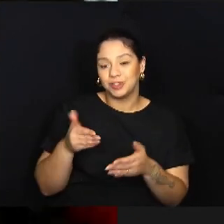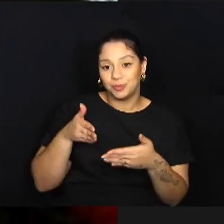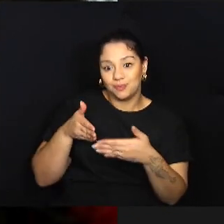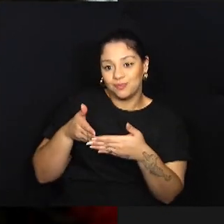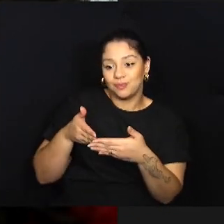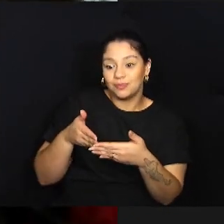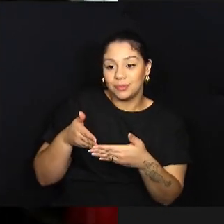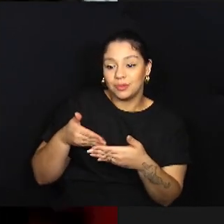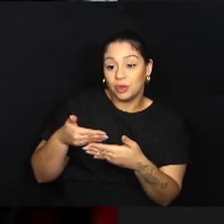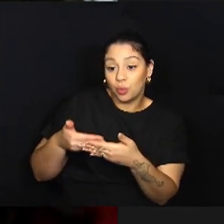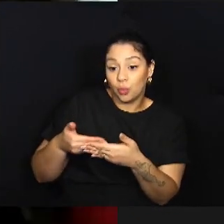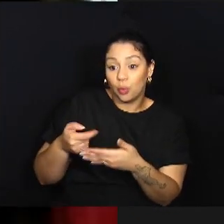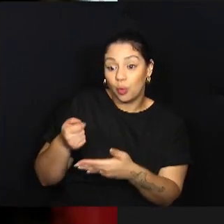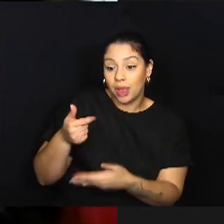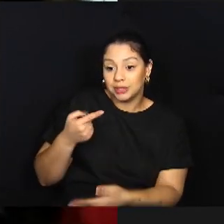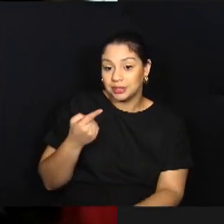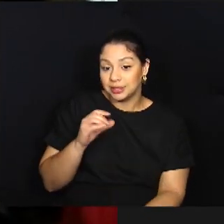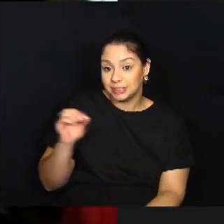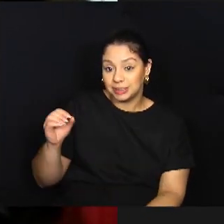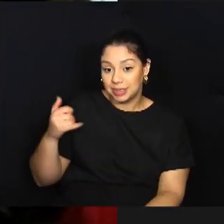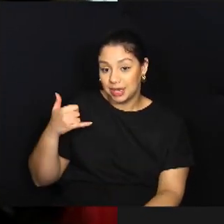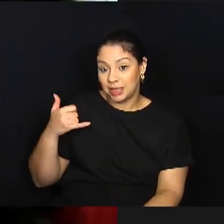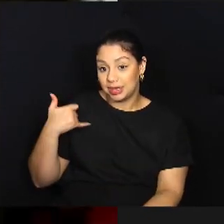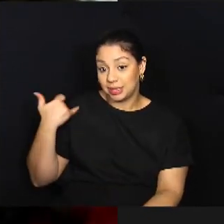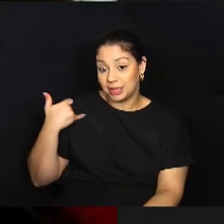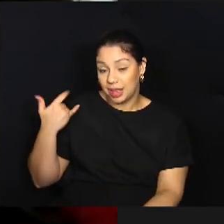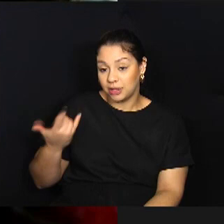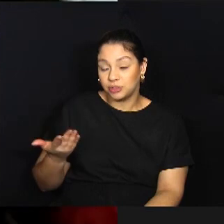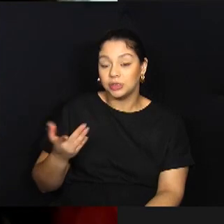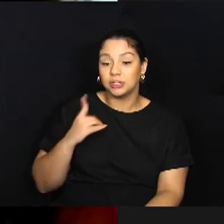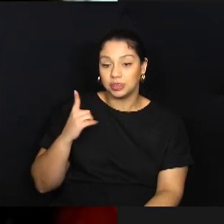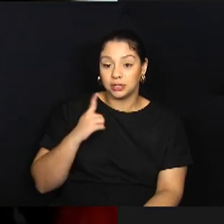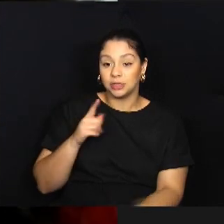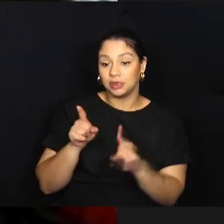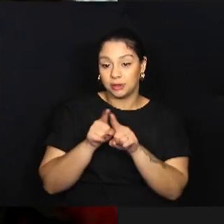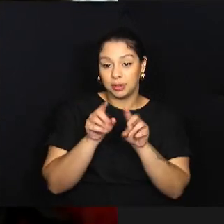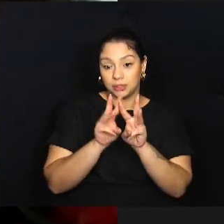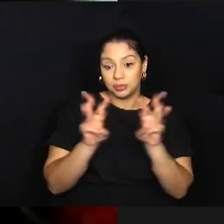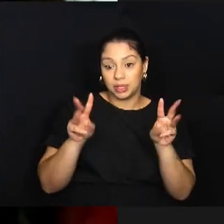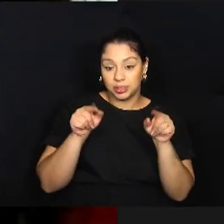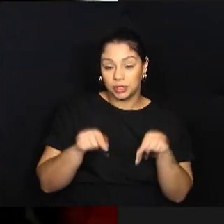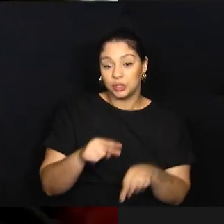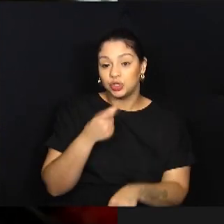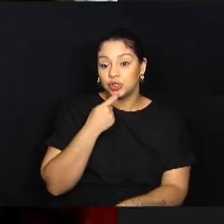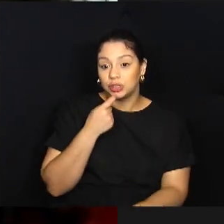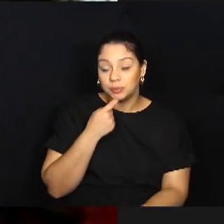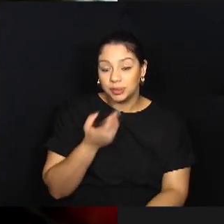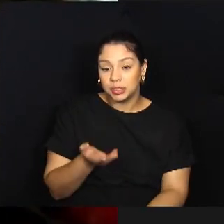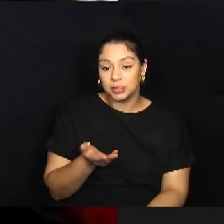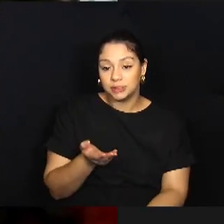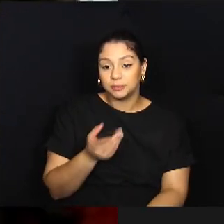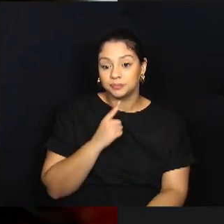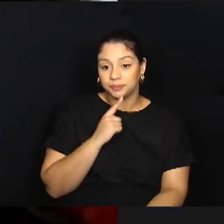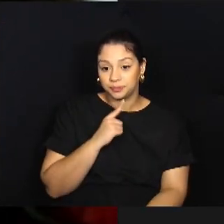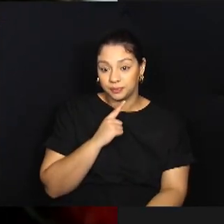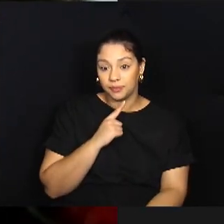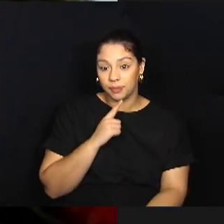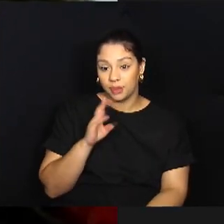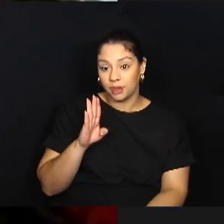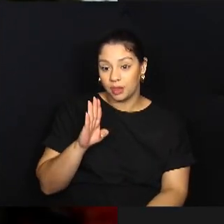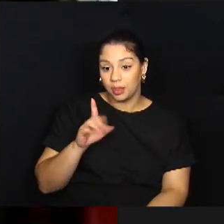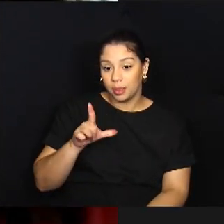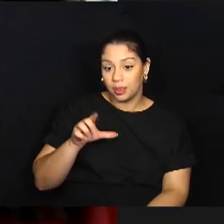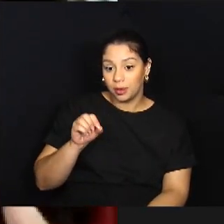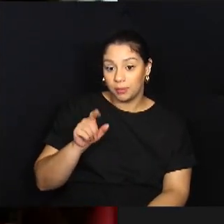assim, né? A gente escreve para um blog, para um site de Campinas, a gente tem um blog dentro